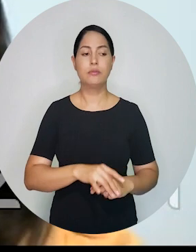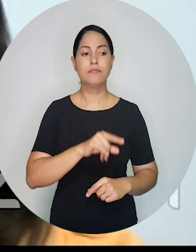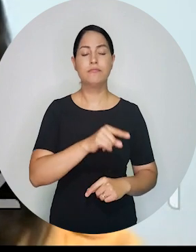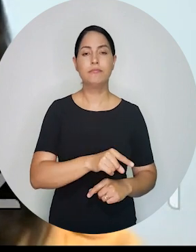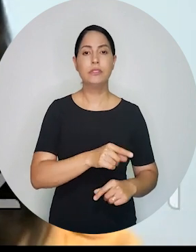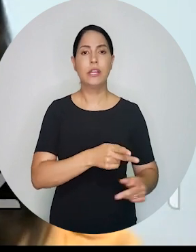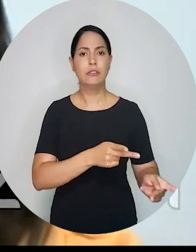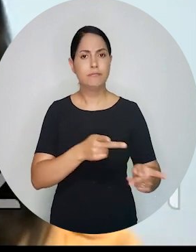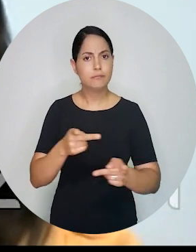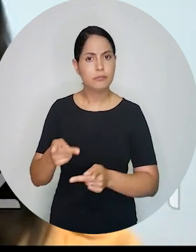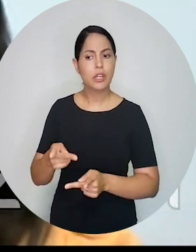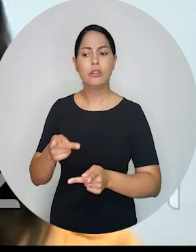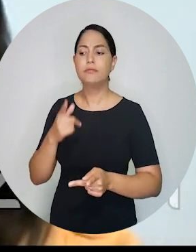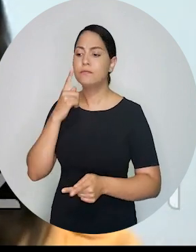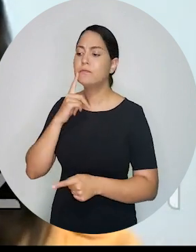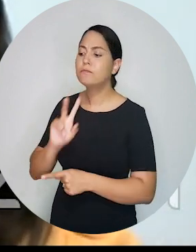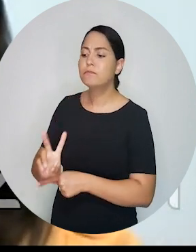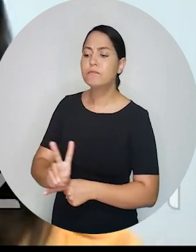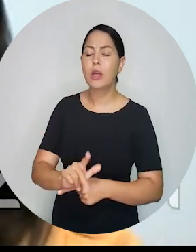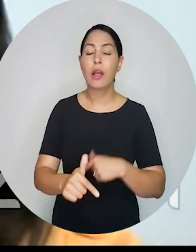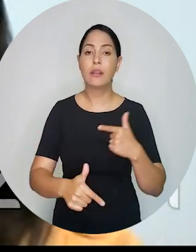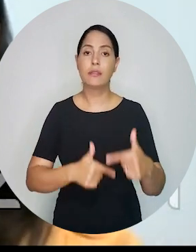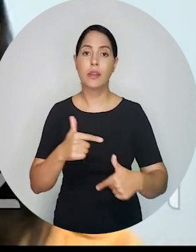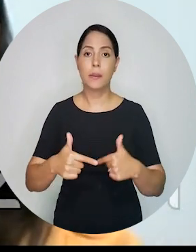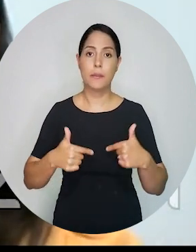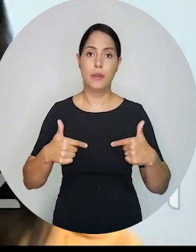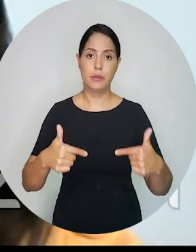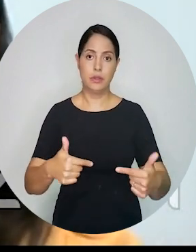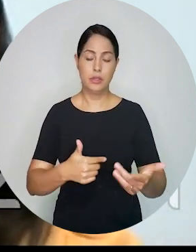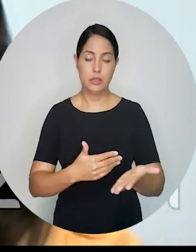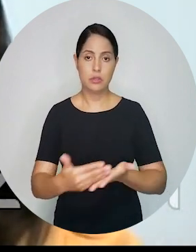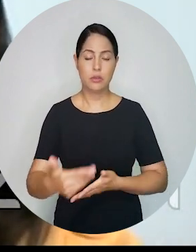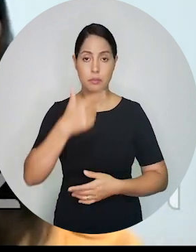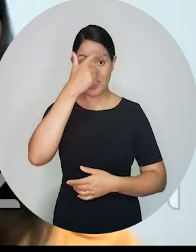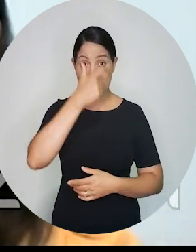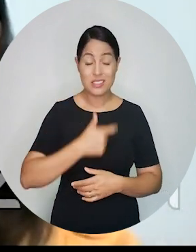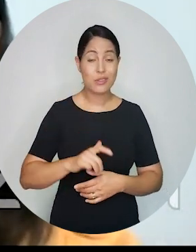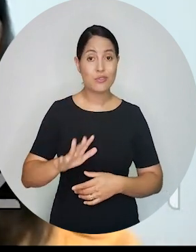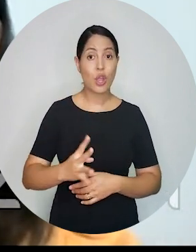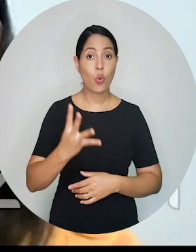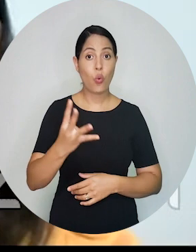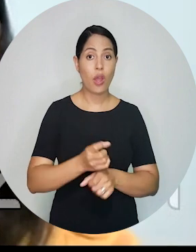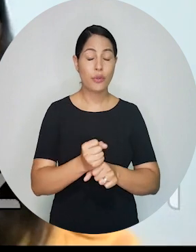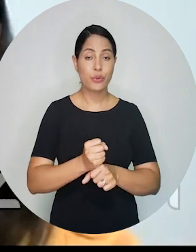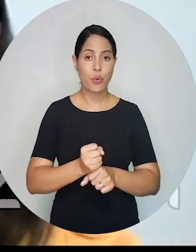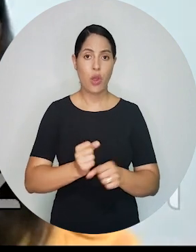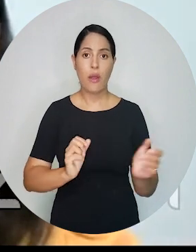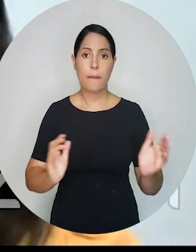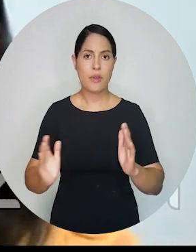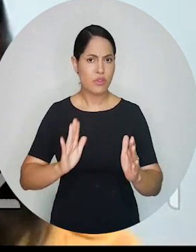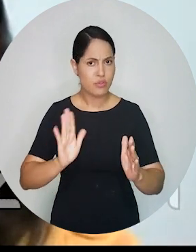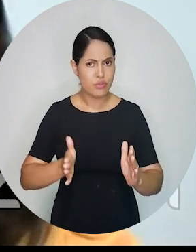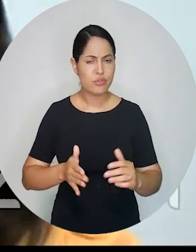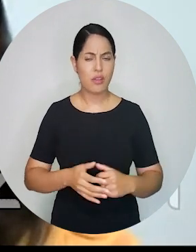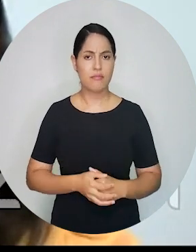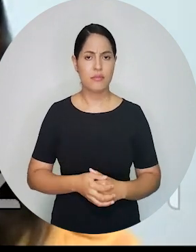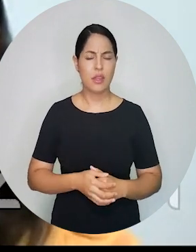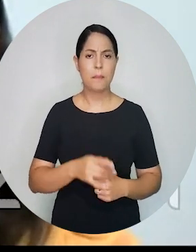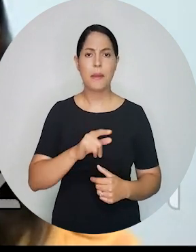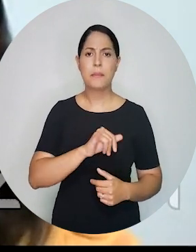trabalho. Mas mesmo quando eu cheguei, eu já estou aqui há 4 anos, quando falava assim, doutora